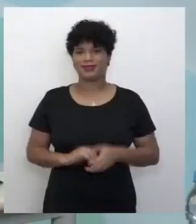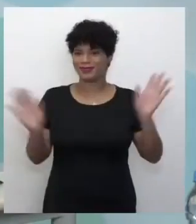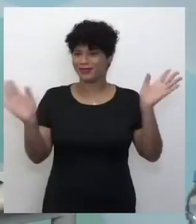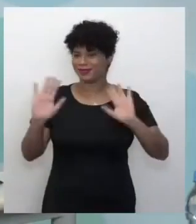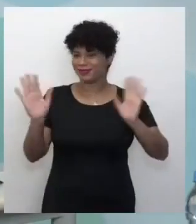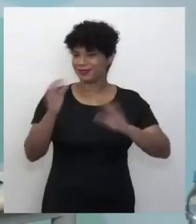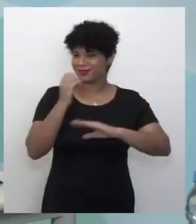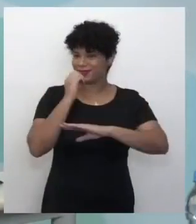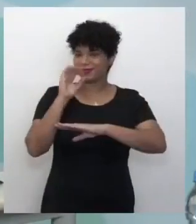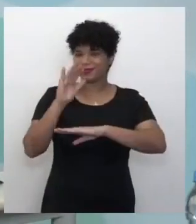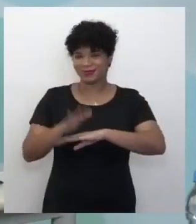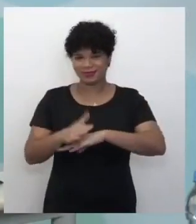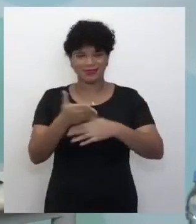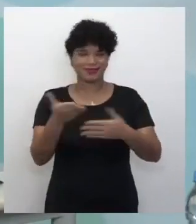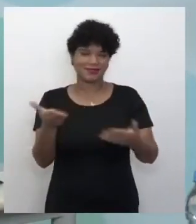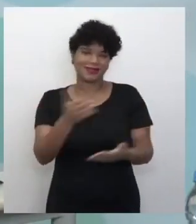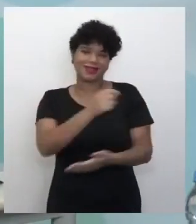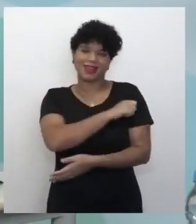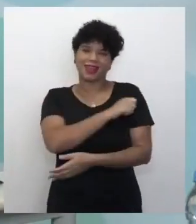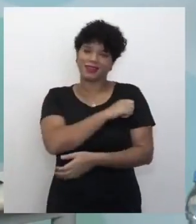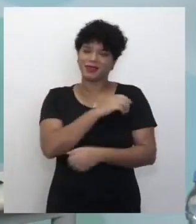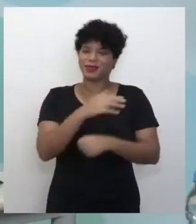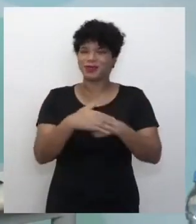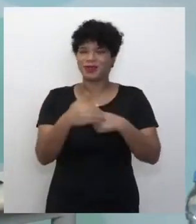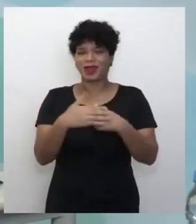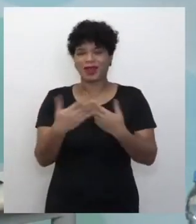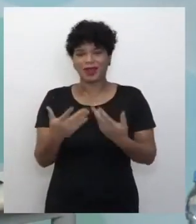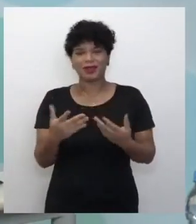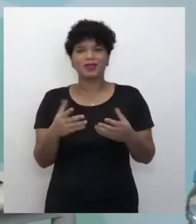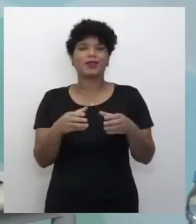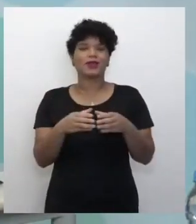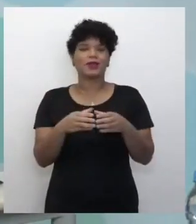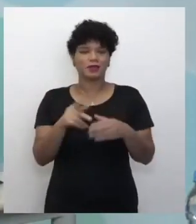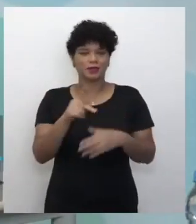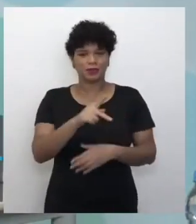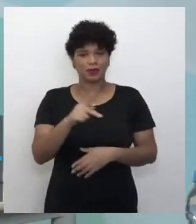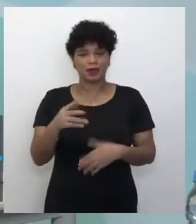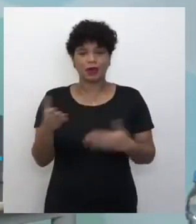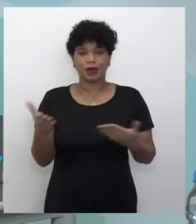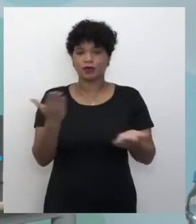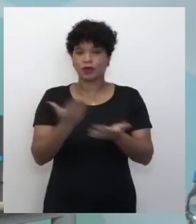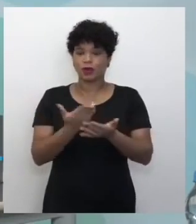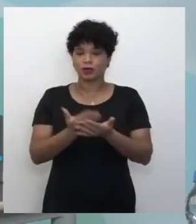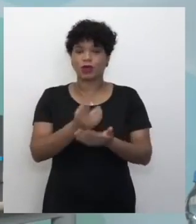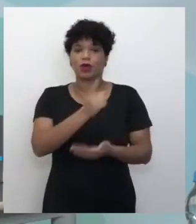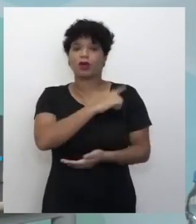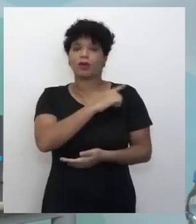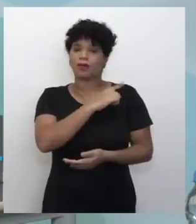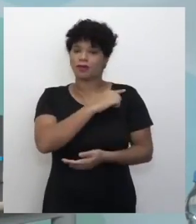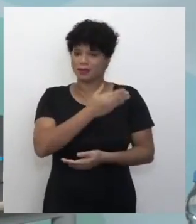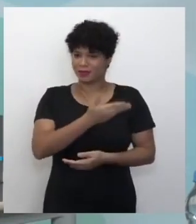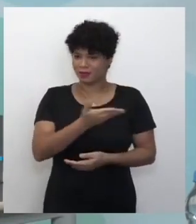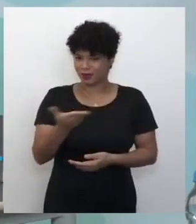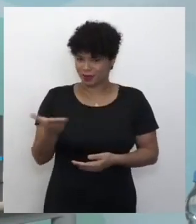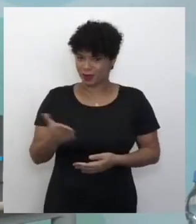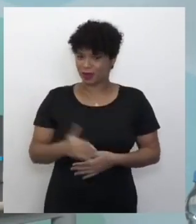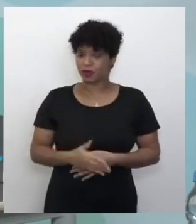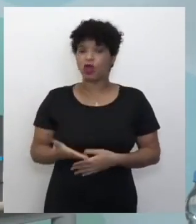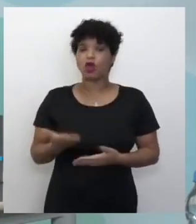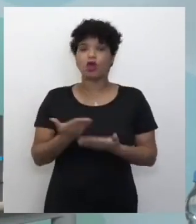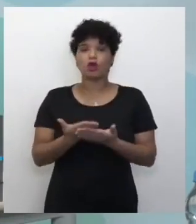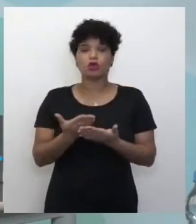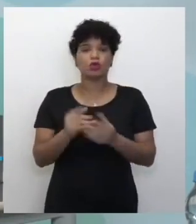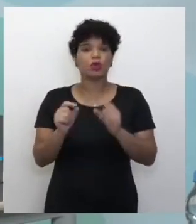Olá, boa tarde, queridos alunos, colegas professores. Esta é uma aula para a primeira série do ensino médio, uma aula de